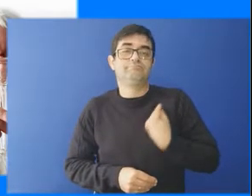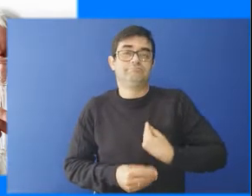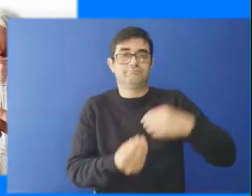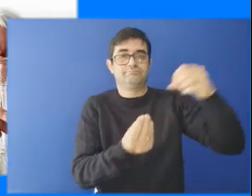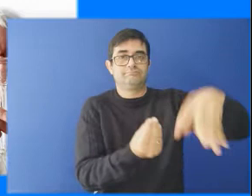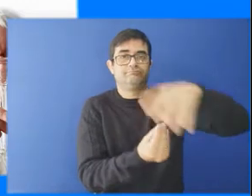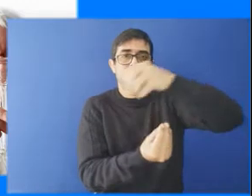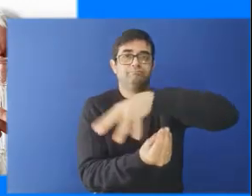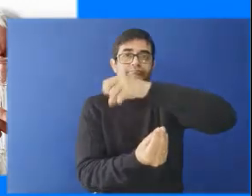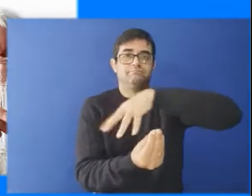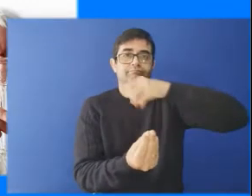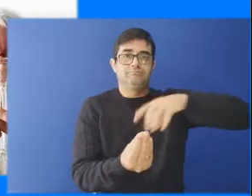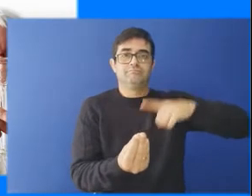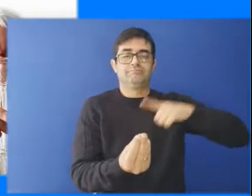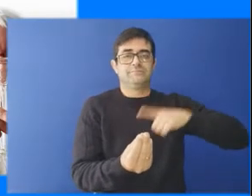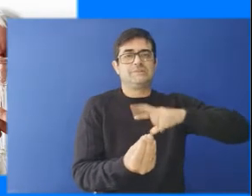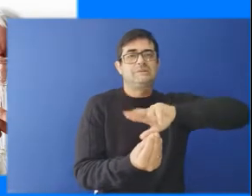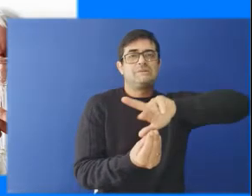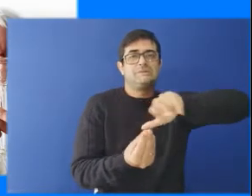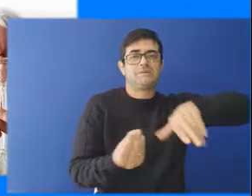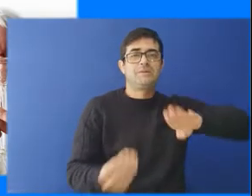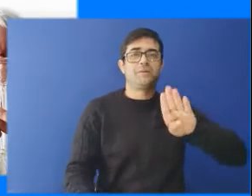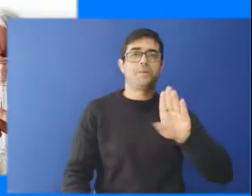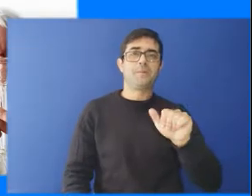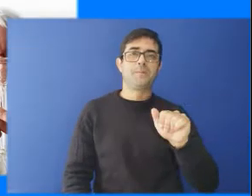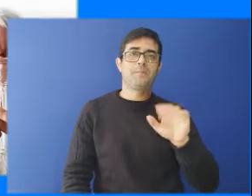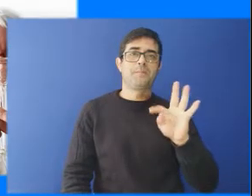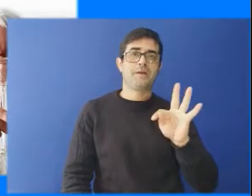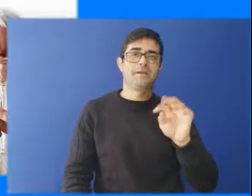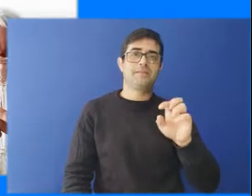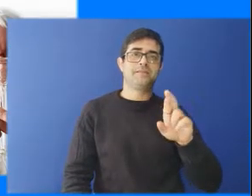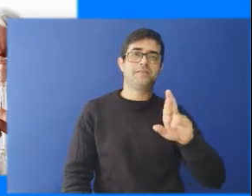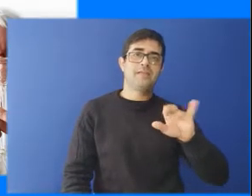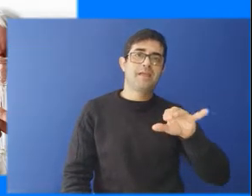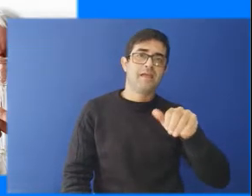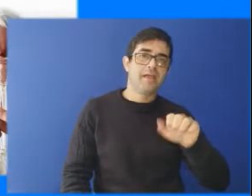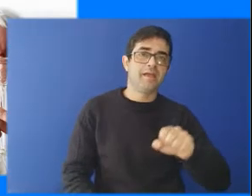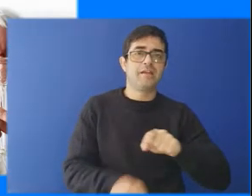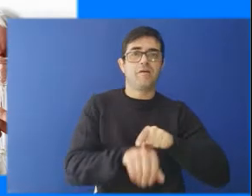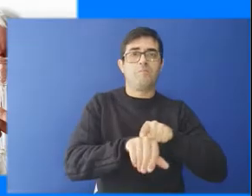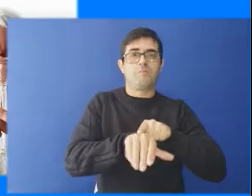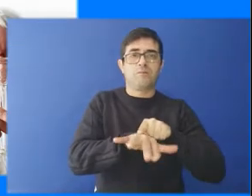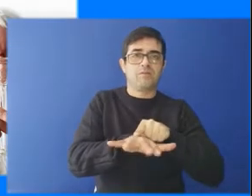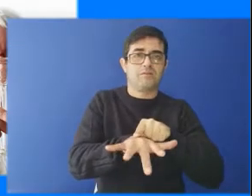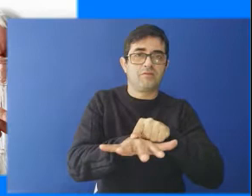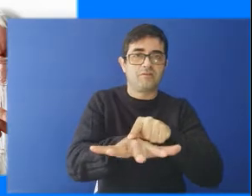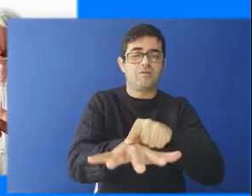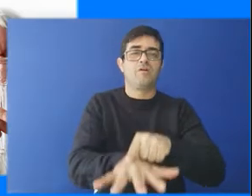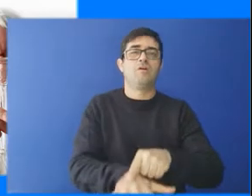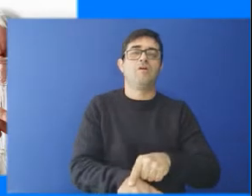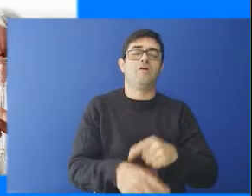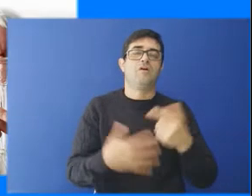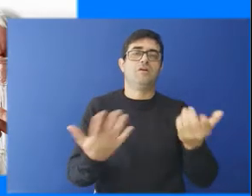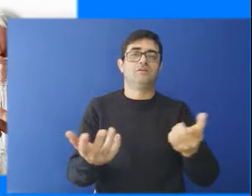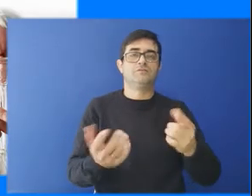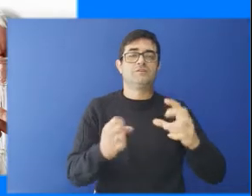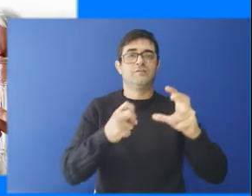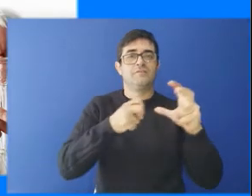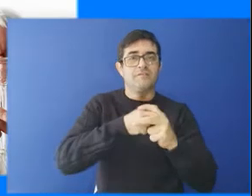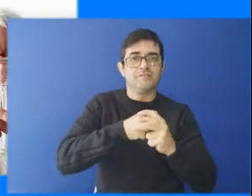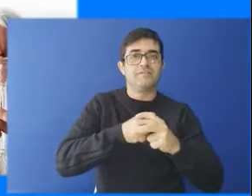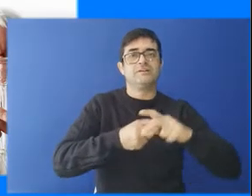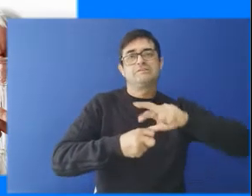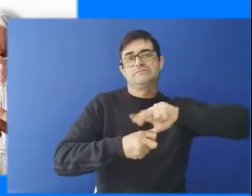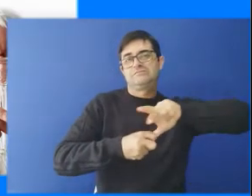de células vivas e os fungos são apenas um exemplo, mas a gente também tem bactérias, protozoários,